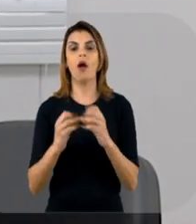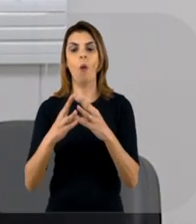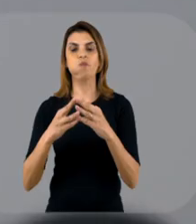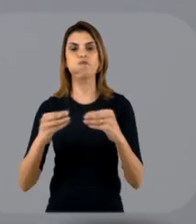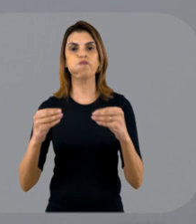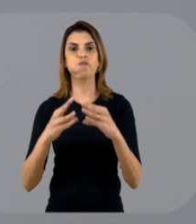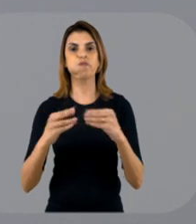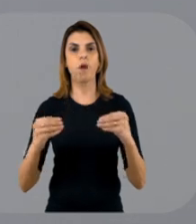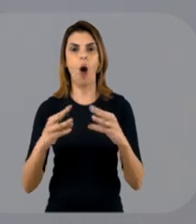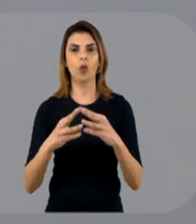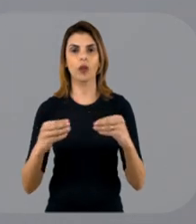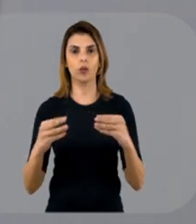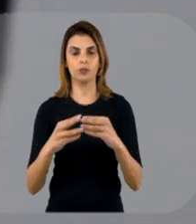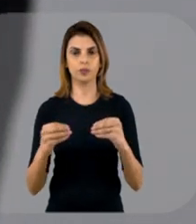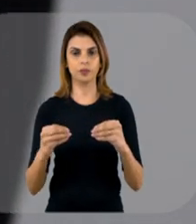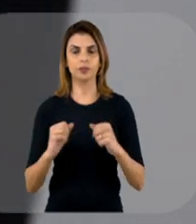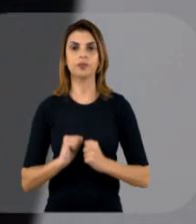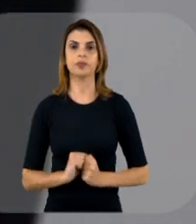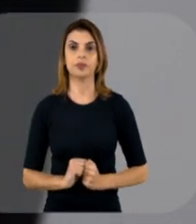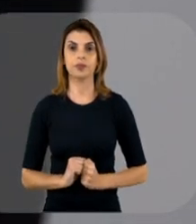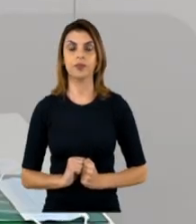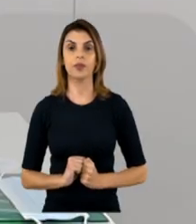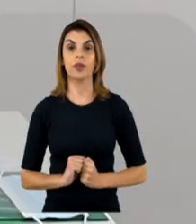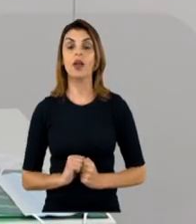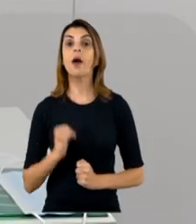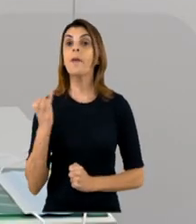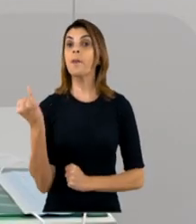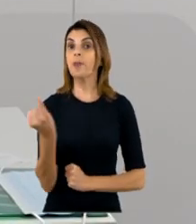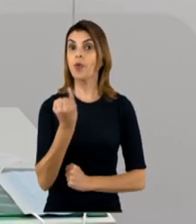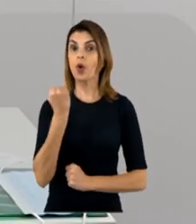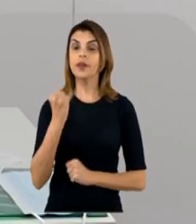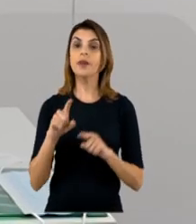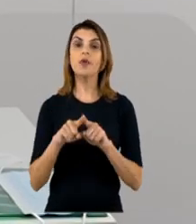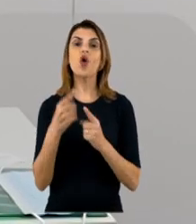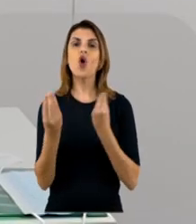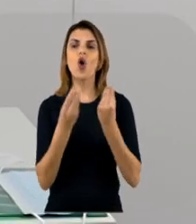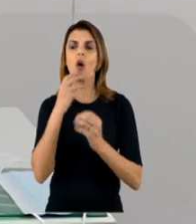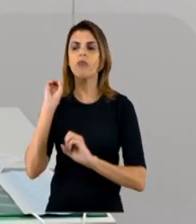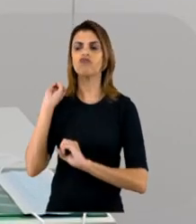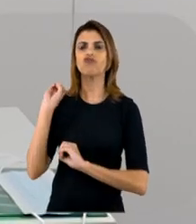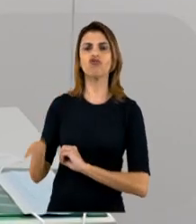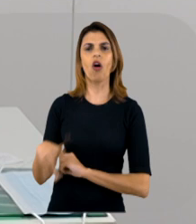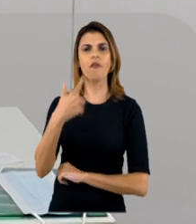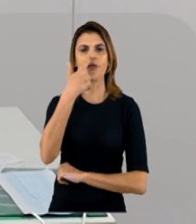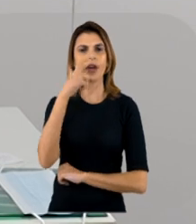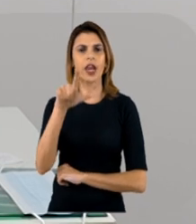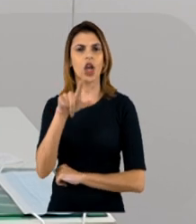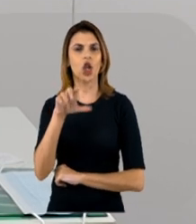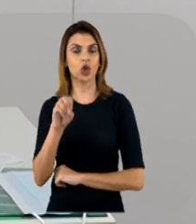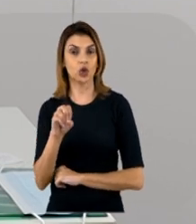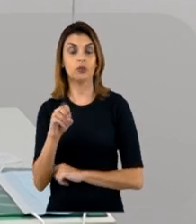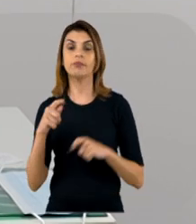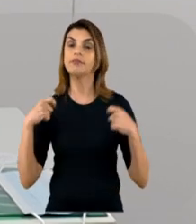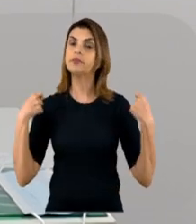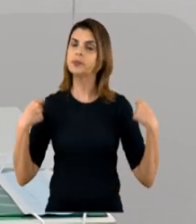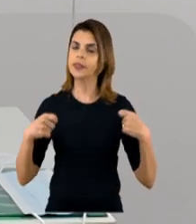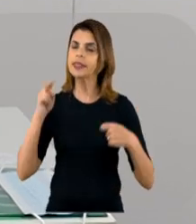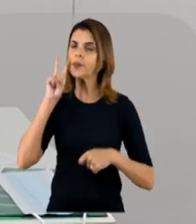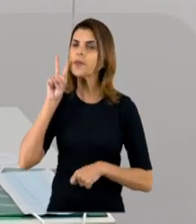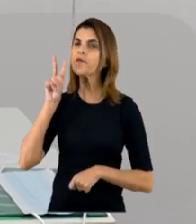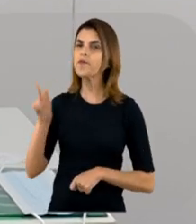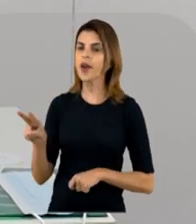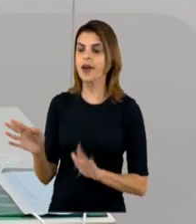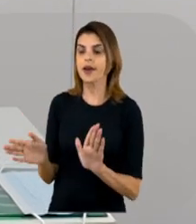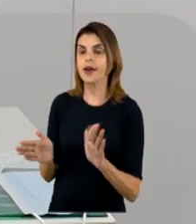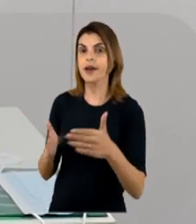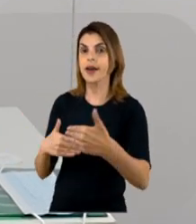um chumaço de algodão um outro ponto importante é a respeito do descarte desses materiais utilizados devemos então